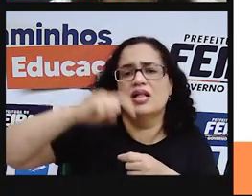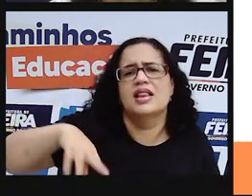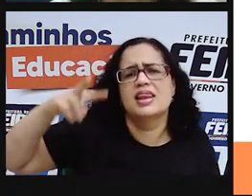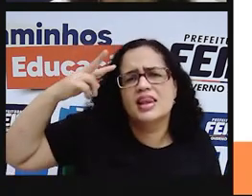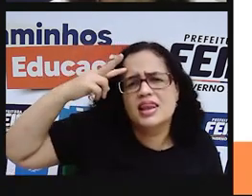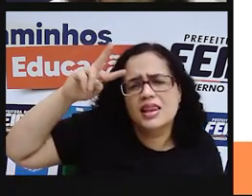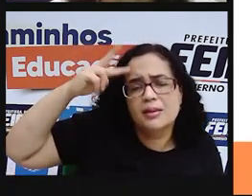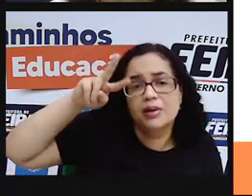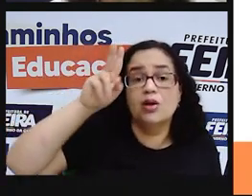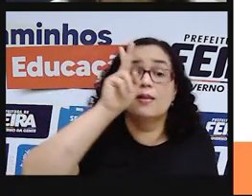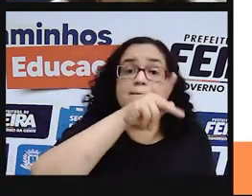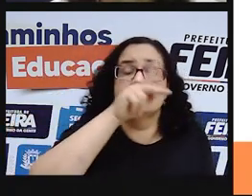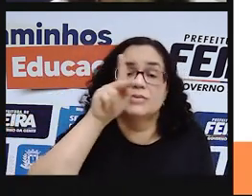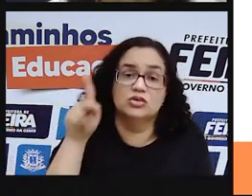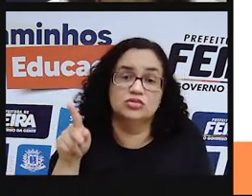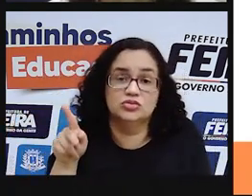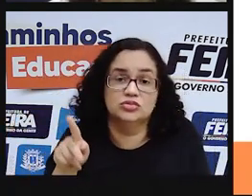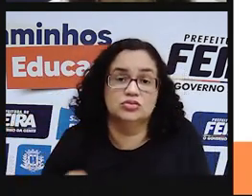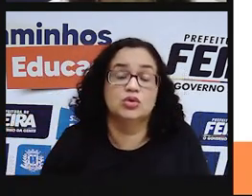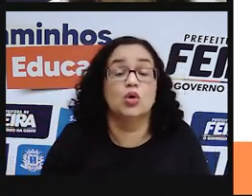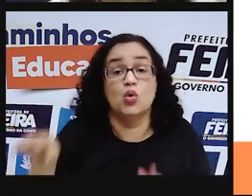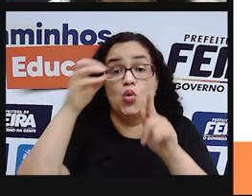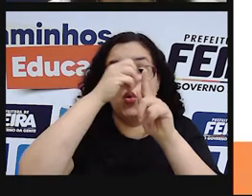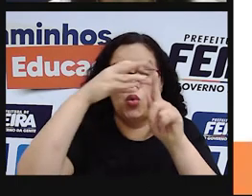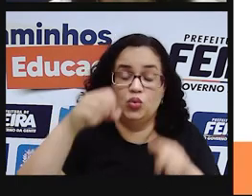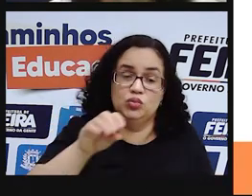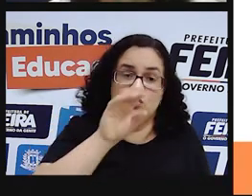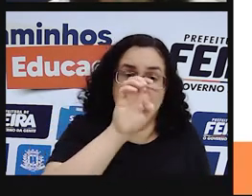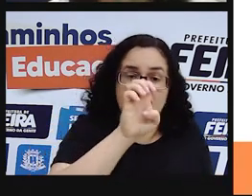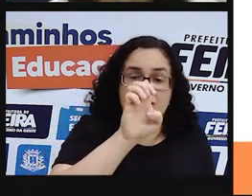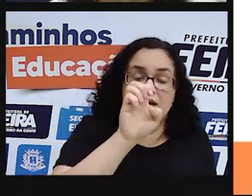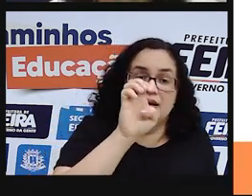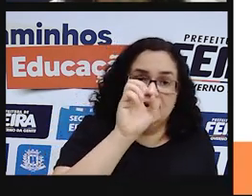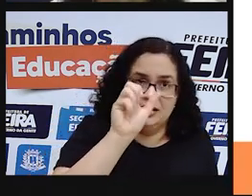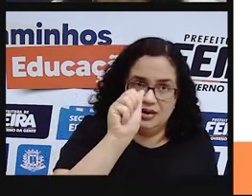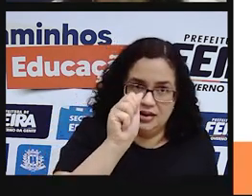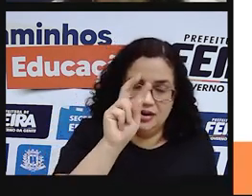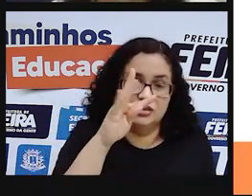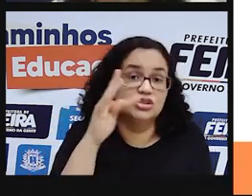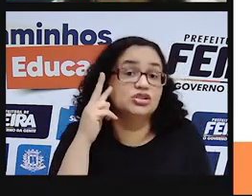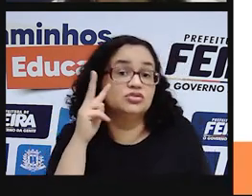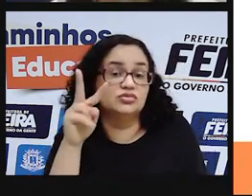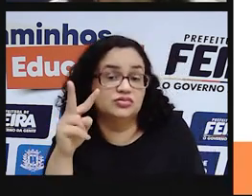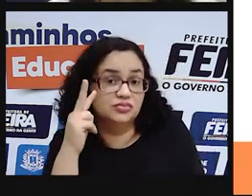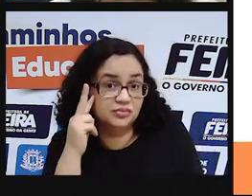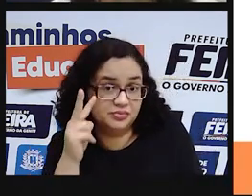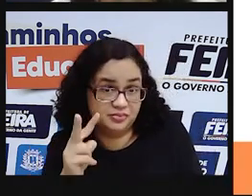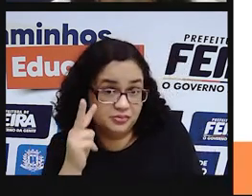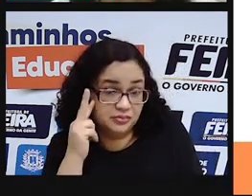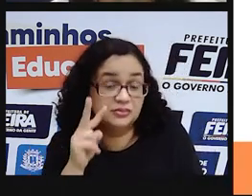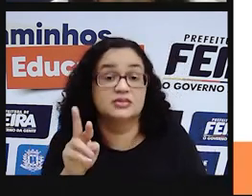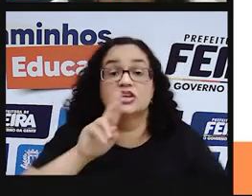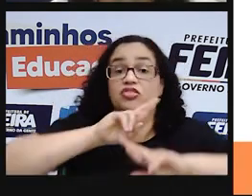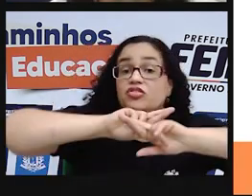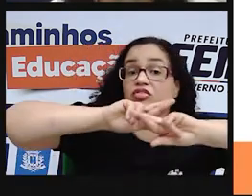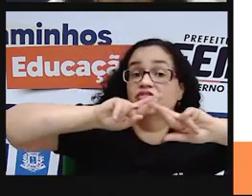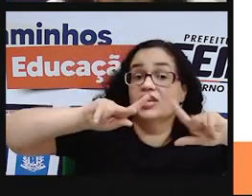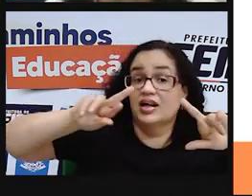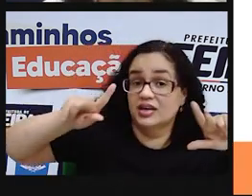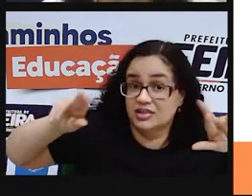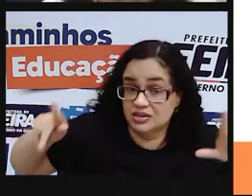lá lembra quando é para falou das ferramentas do Google Earth que a gente consegue identificar né Várias